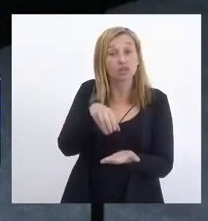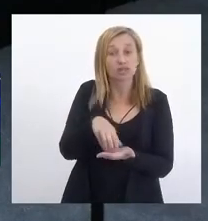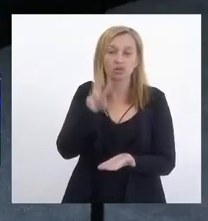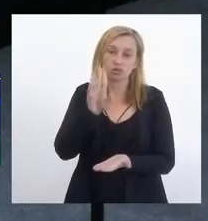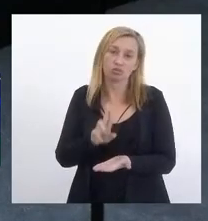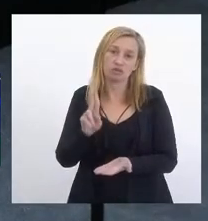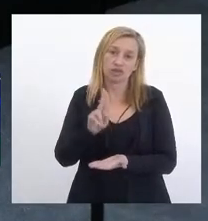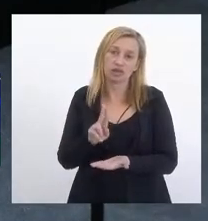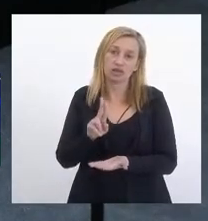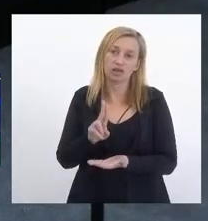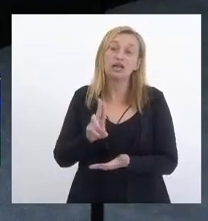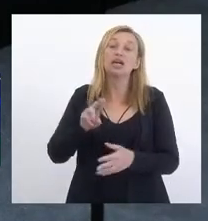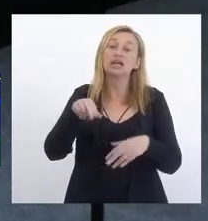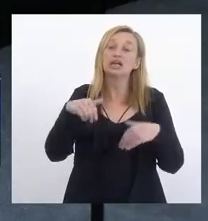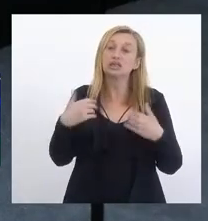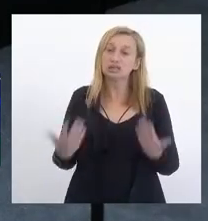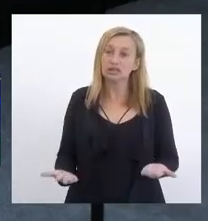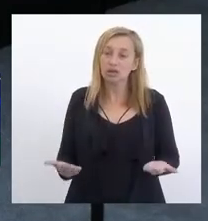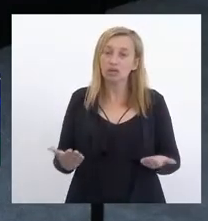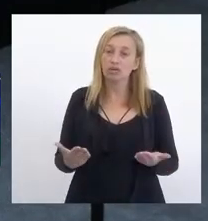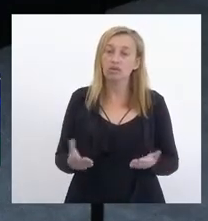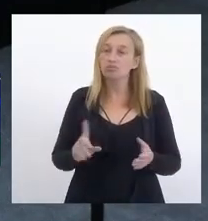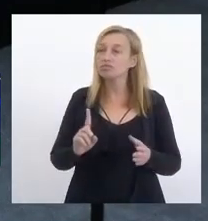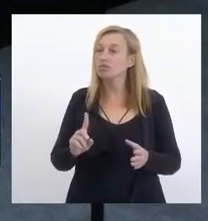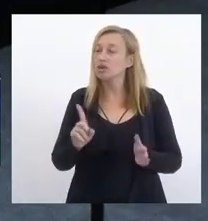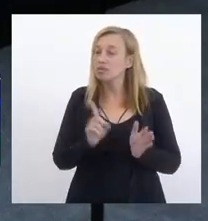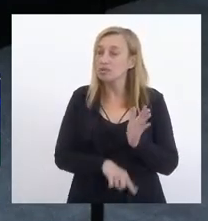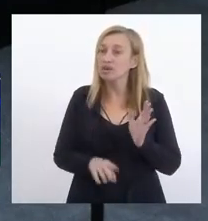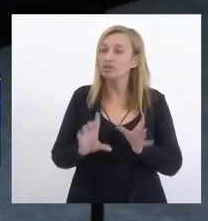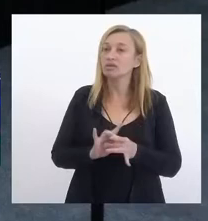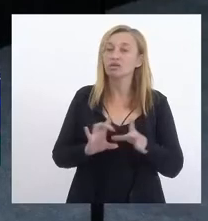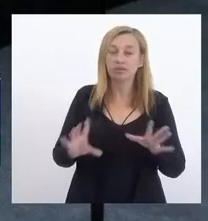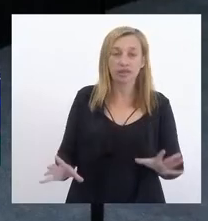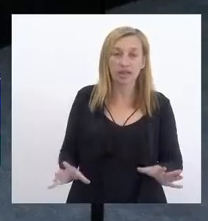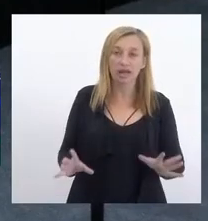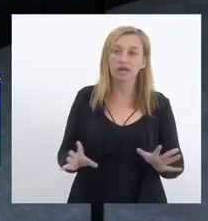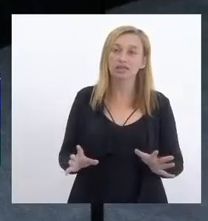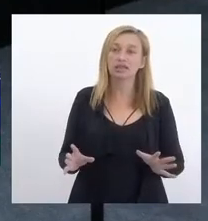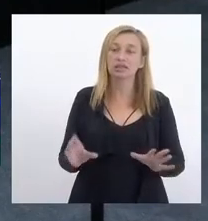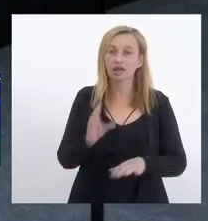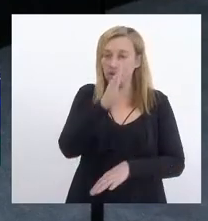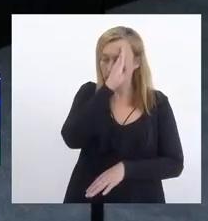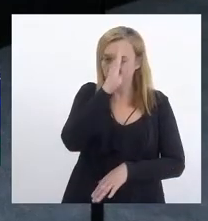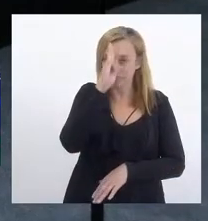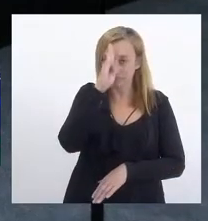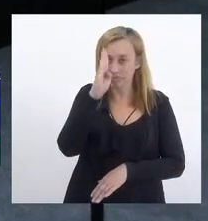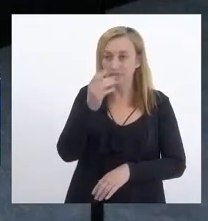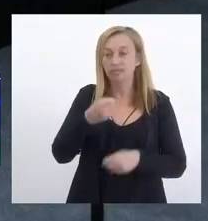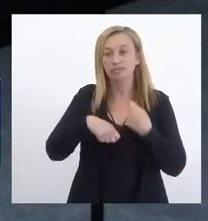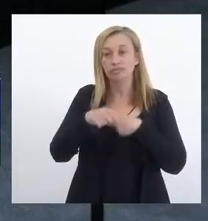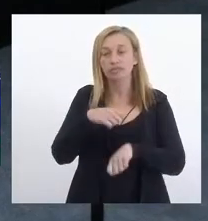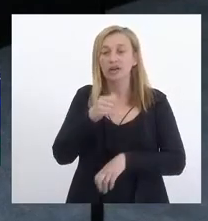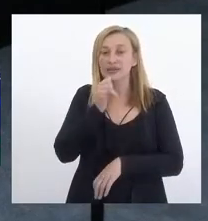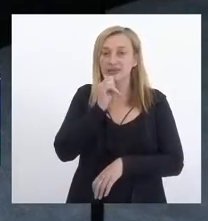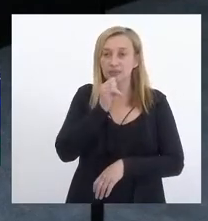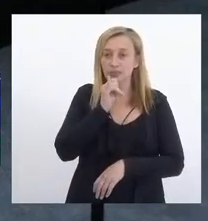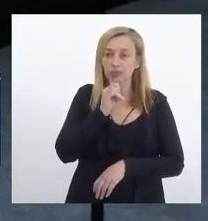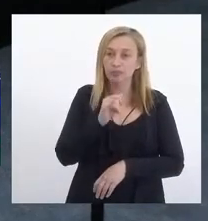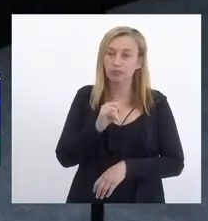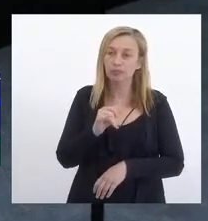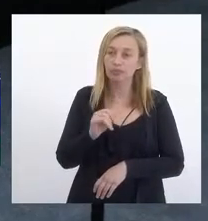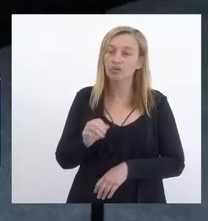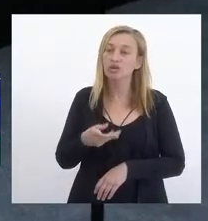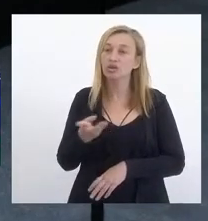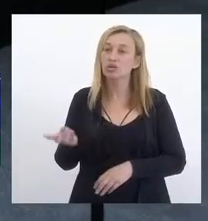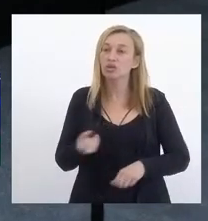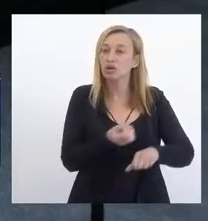universitário. Então, goza de menos autonomia, menos prerrogativas acadêmico-administrativas. Por exemplo, enquanto a